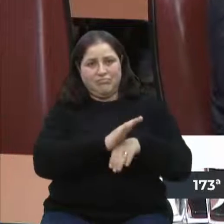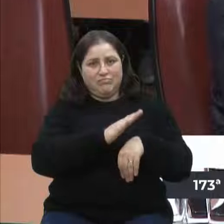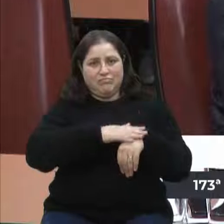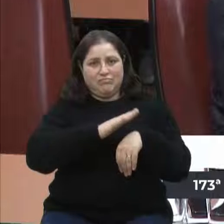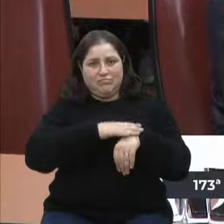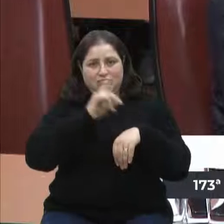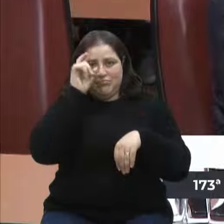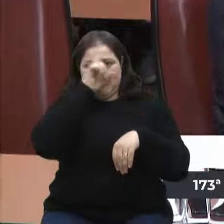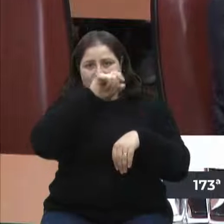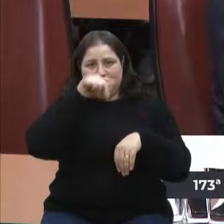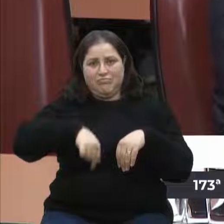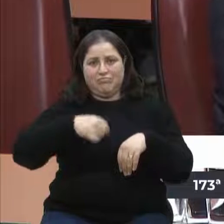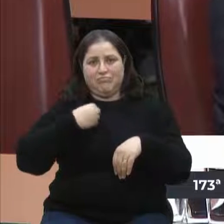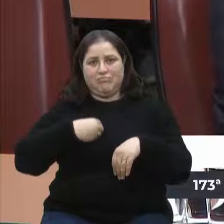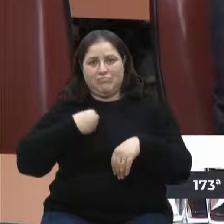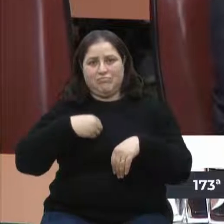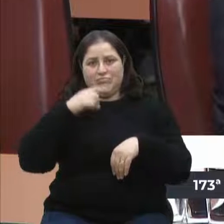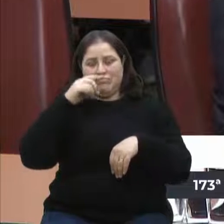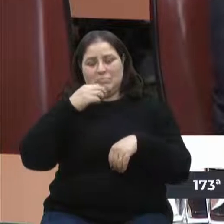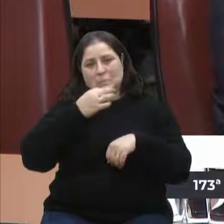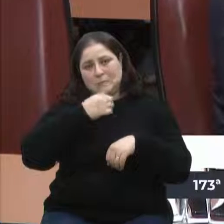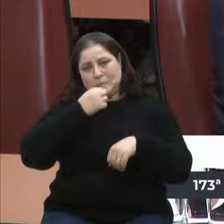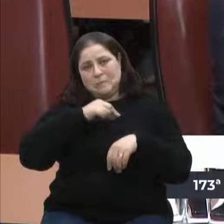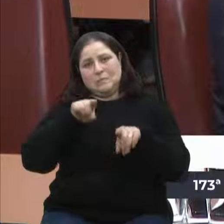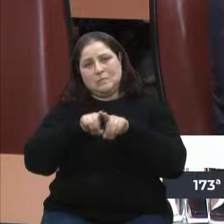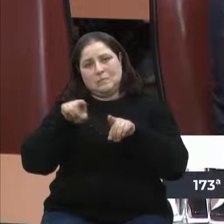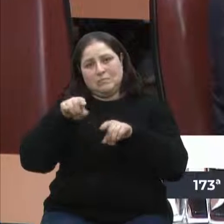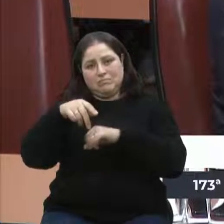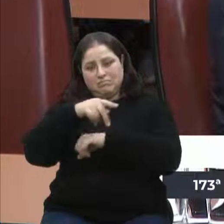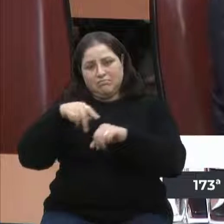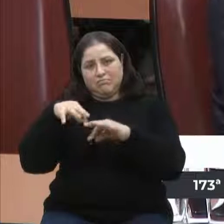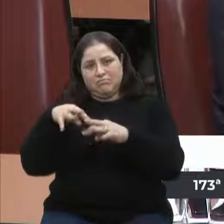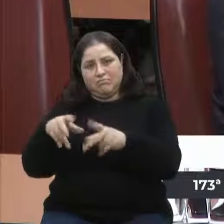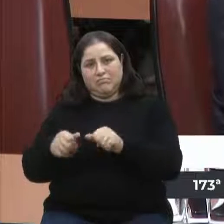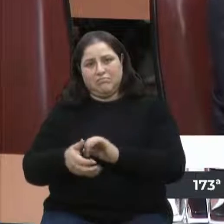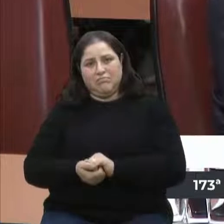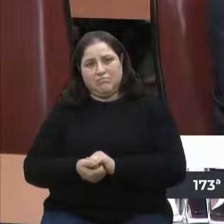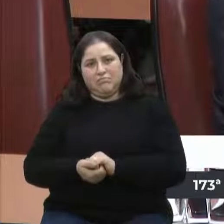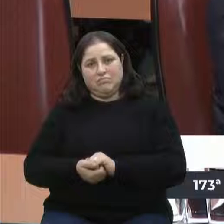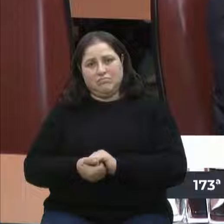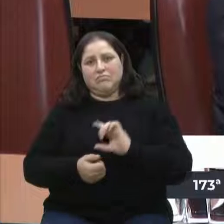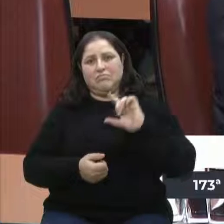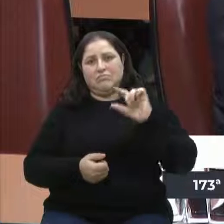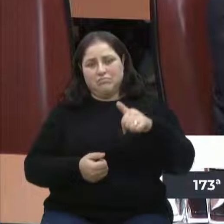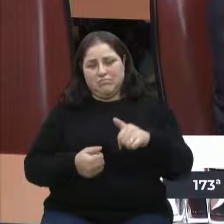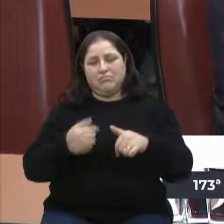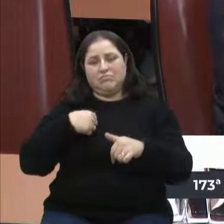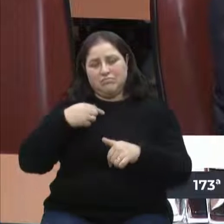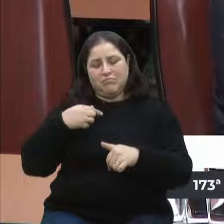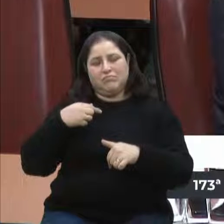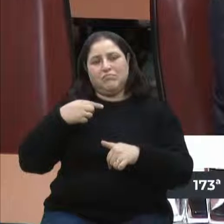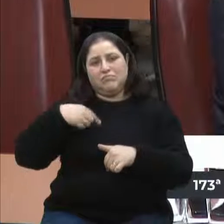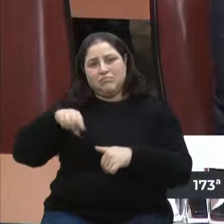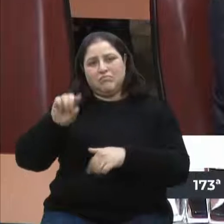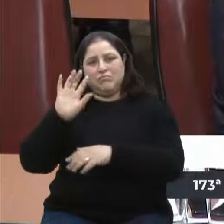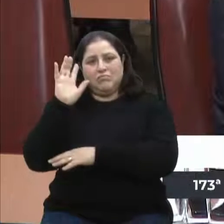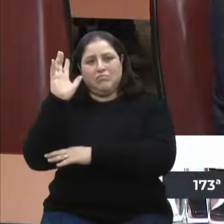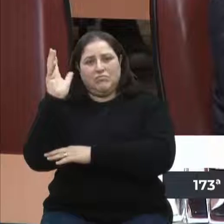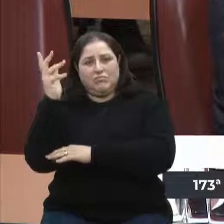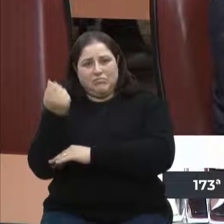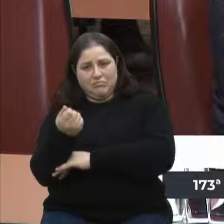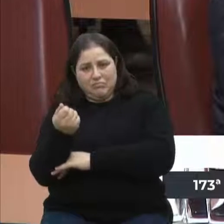que nós vivíamos aqui em Caxias e todo o país. Então, sem dúvida. Posterior a isso, a gente foi também até a FSG fazer